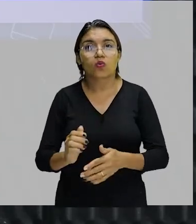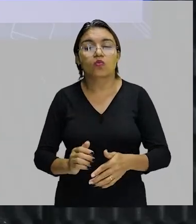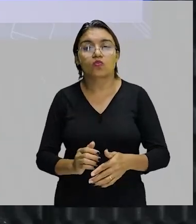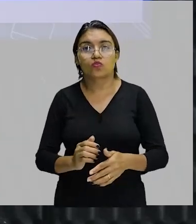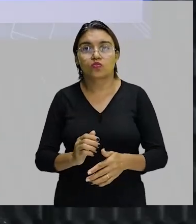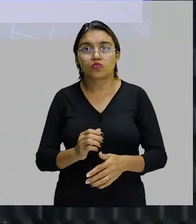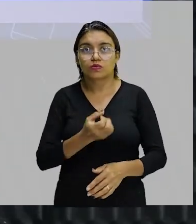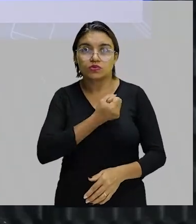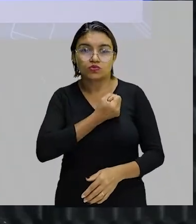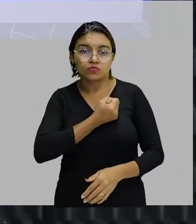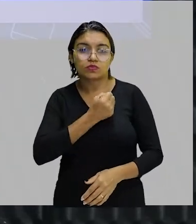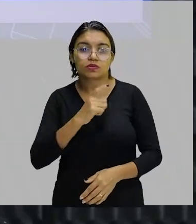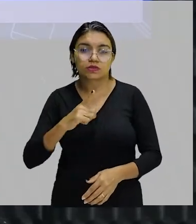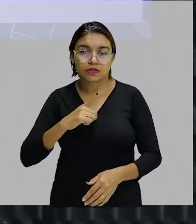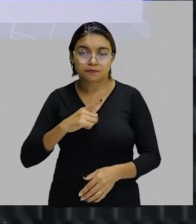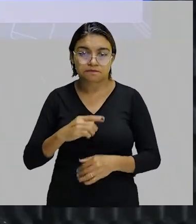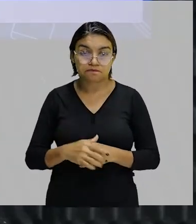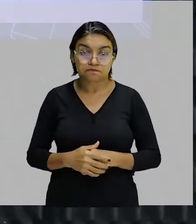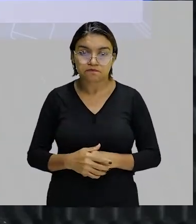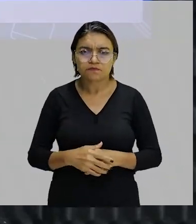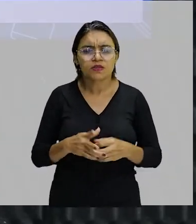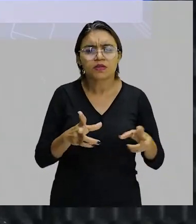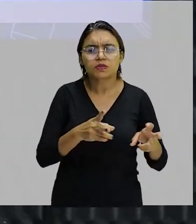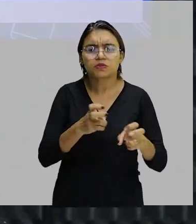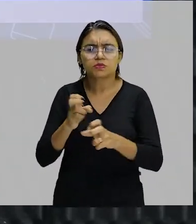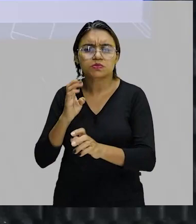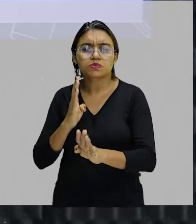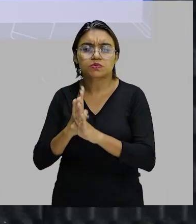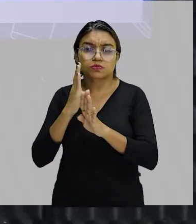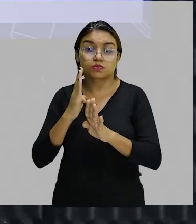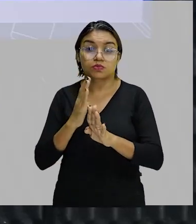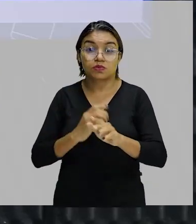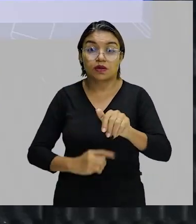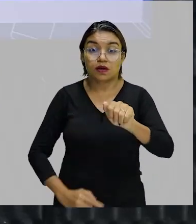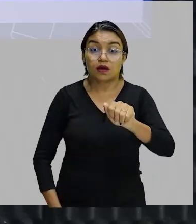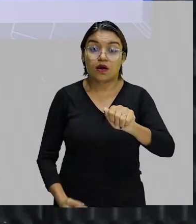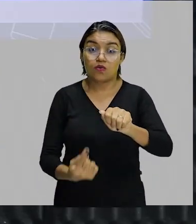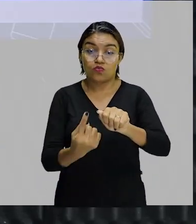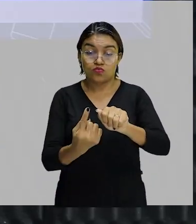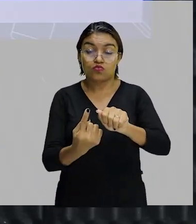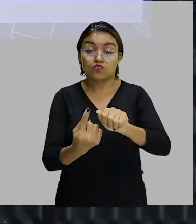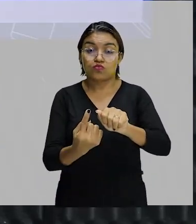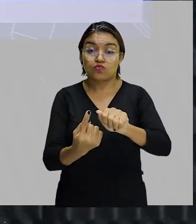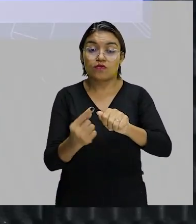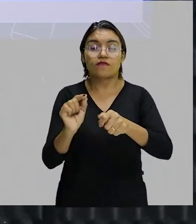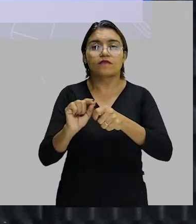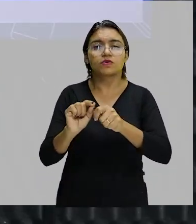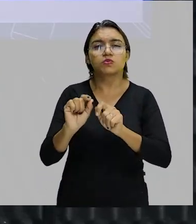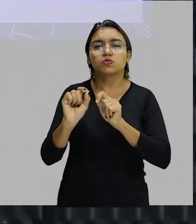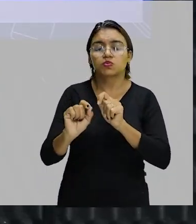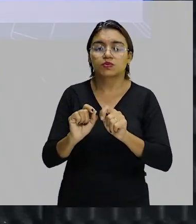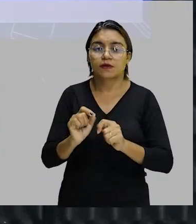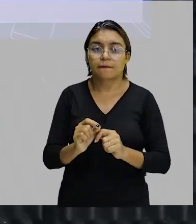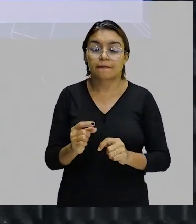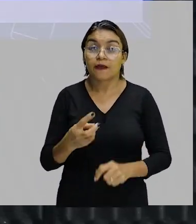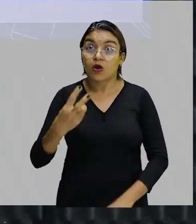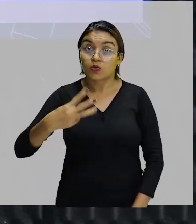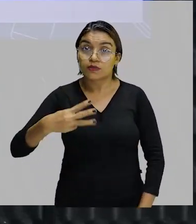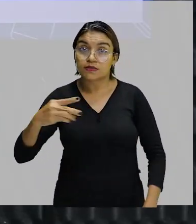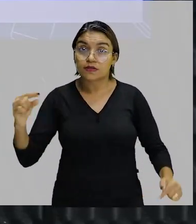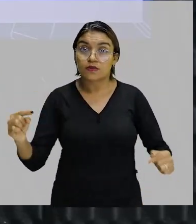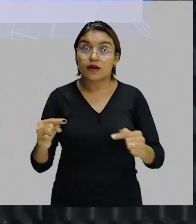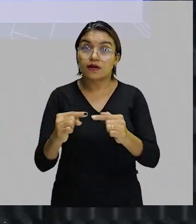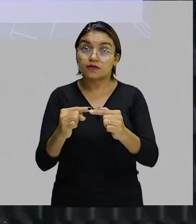do primeiro termo. Para eu identificar esse primeiro termo, o que eu faço? Eu vou associar o terceiro termo